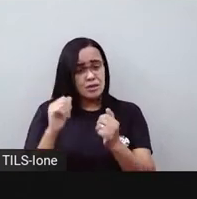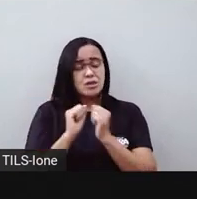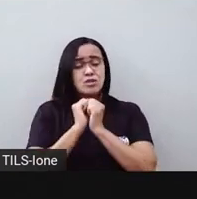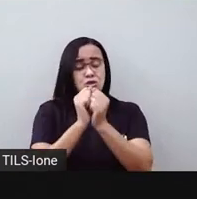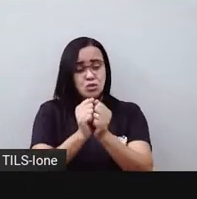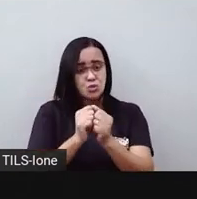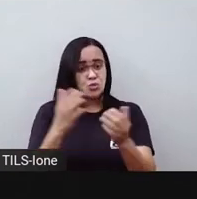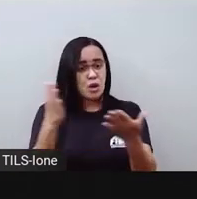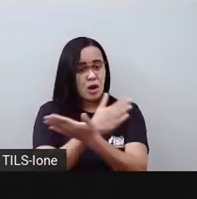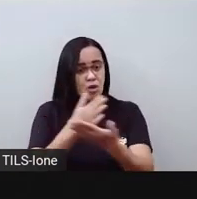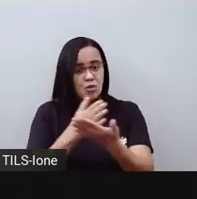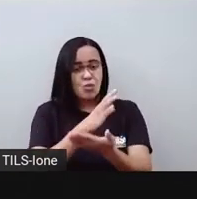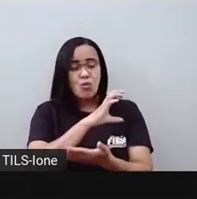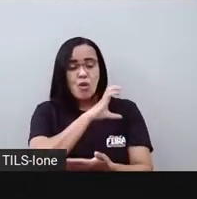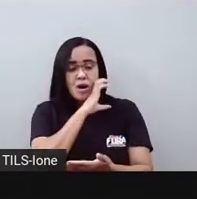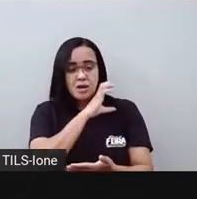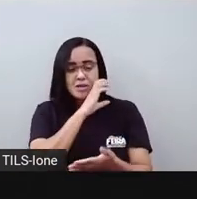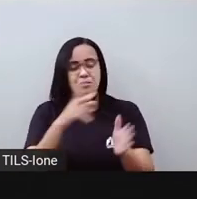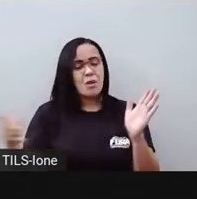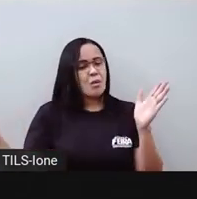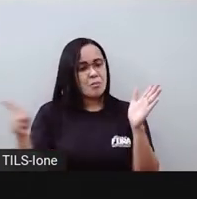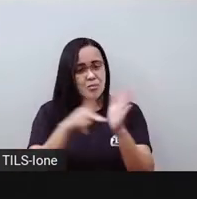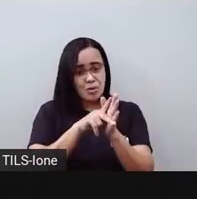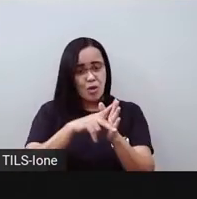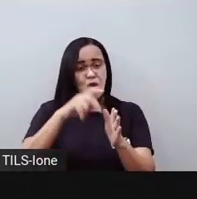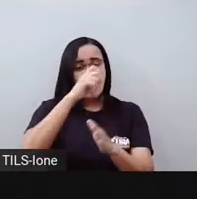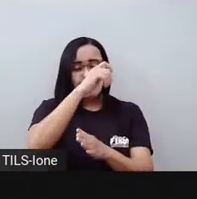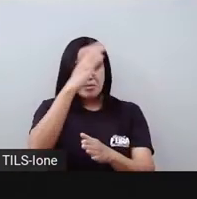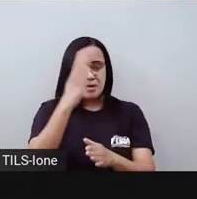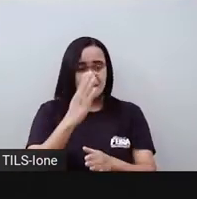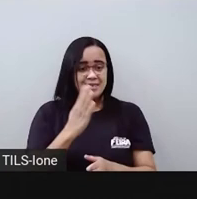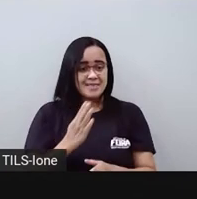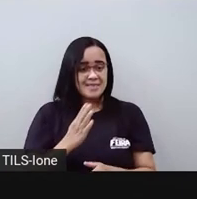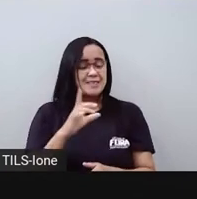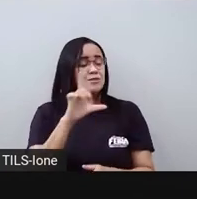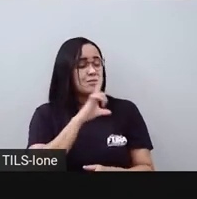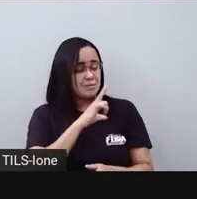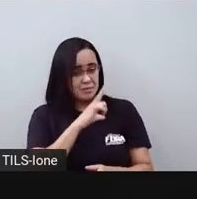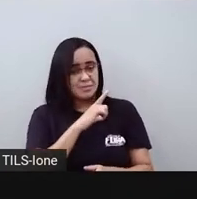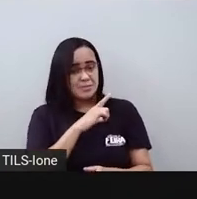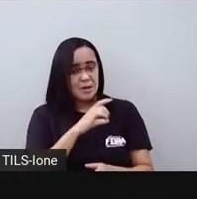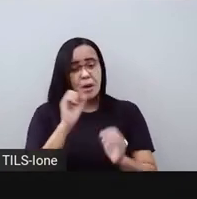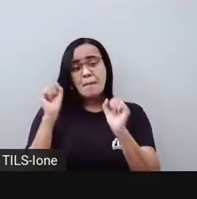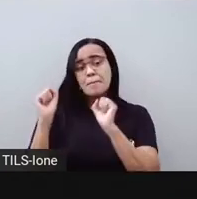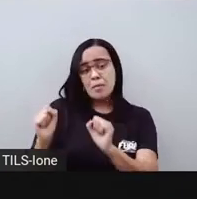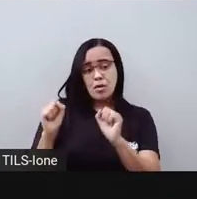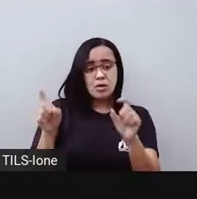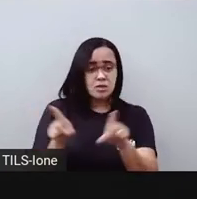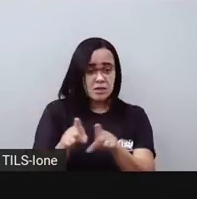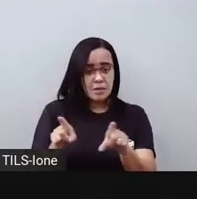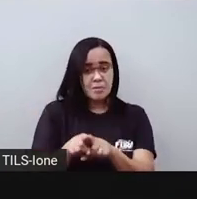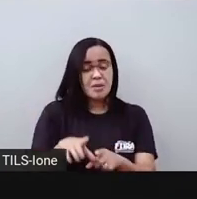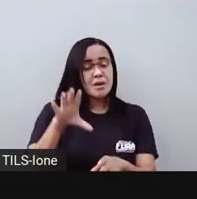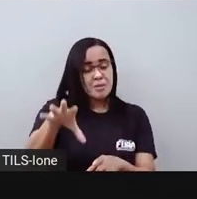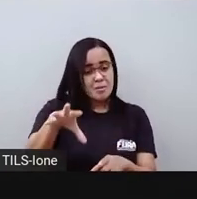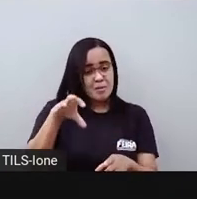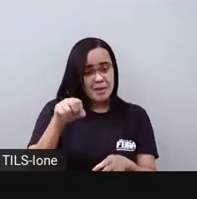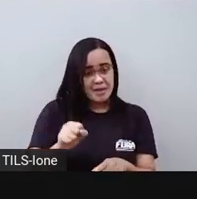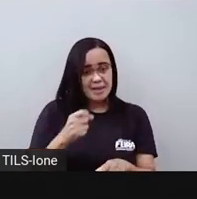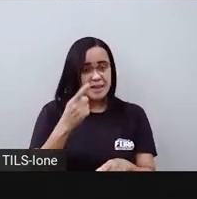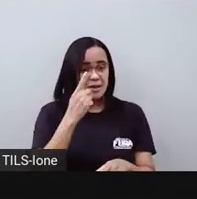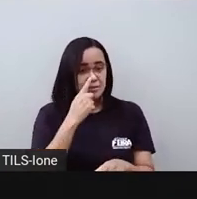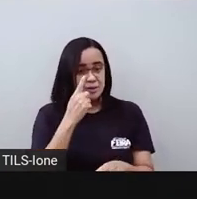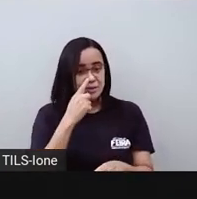alguns animais da nossa fauna, da fauna brasileira, e que poderiam ter pegado esse biscoito no pote